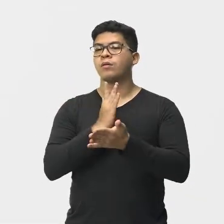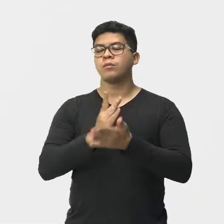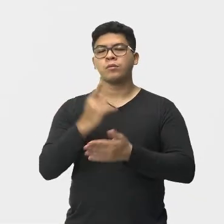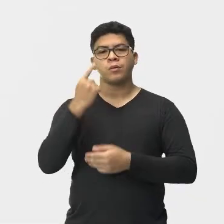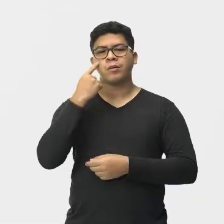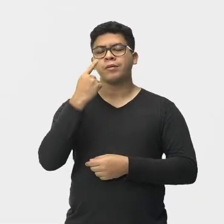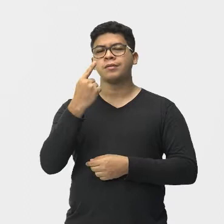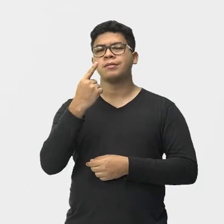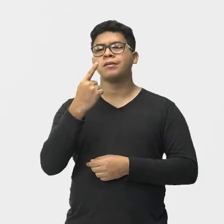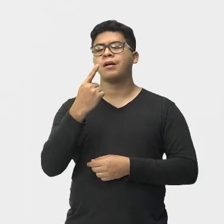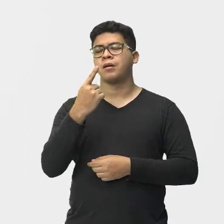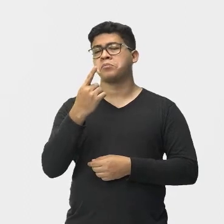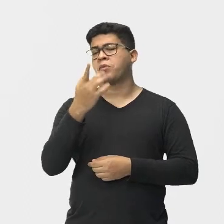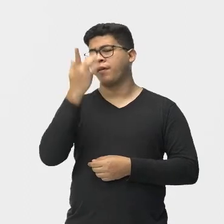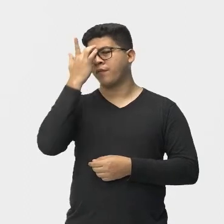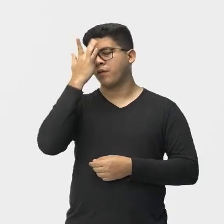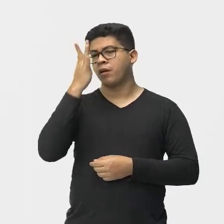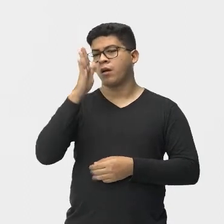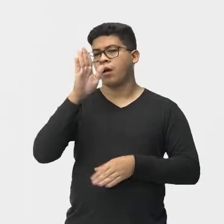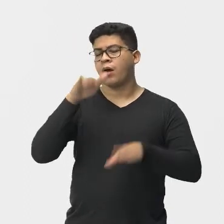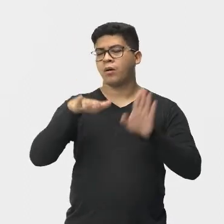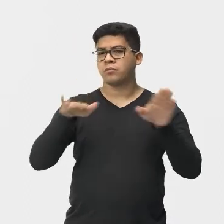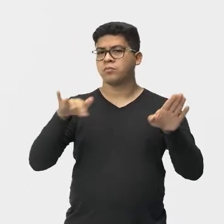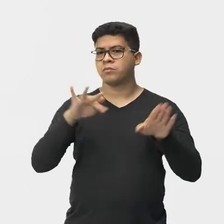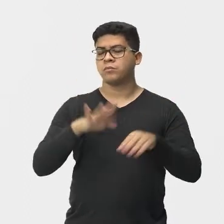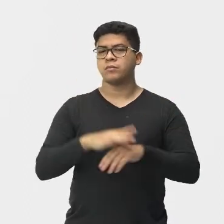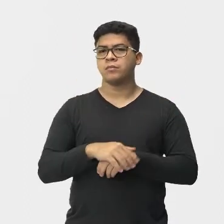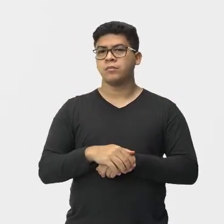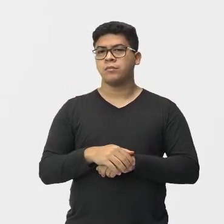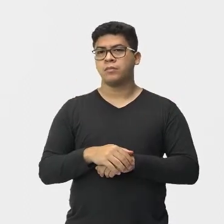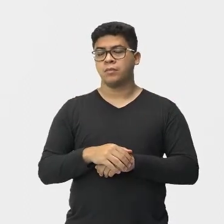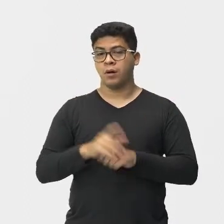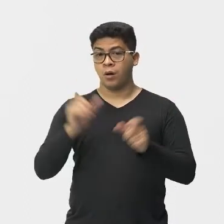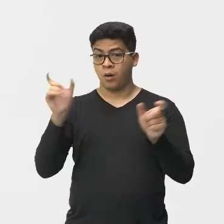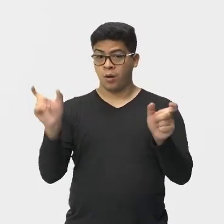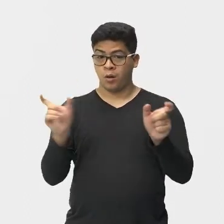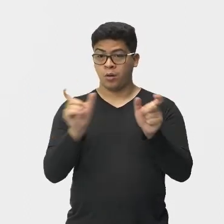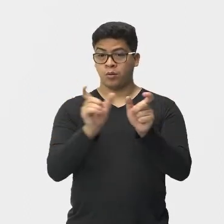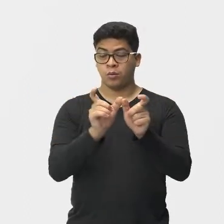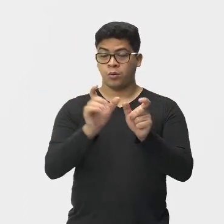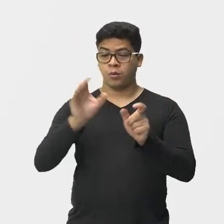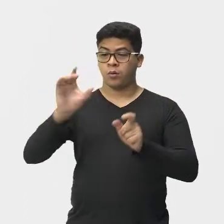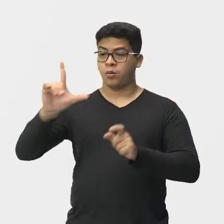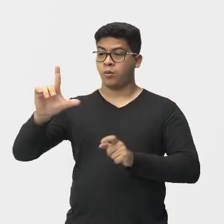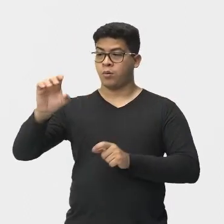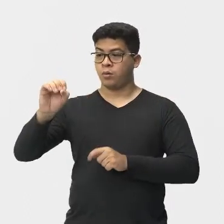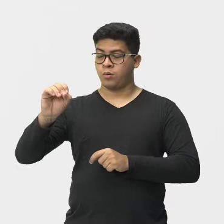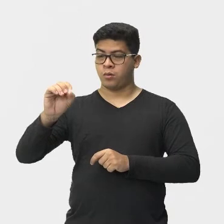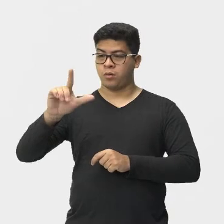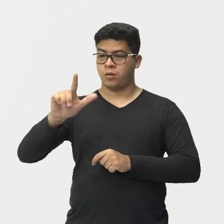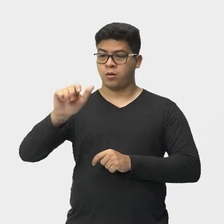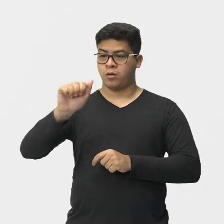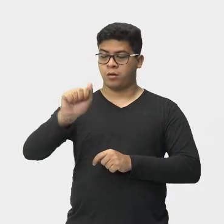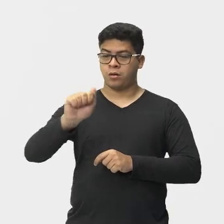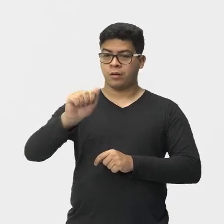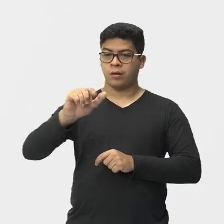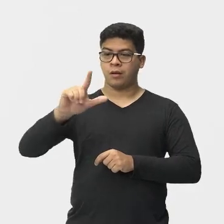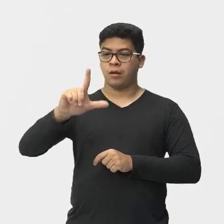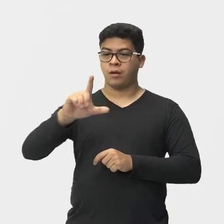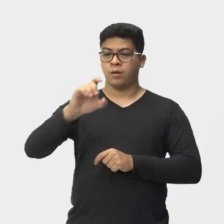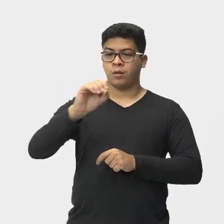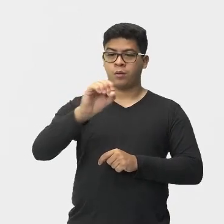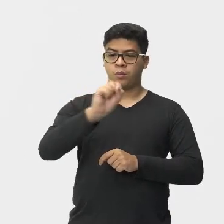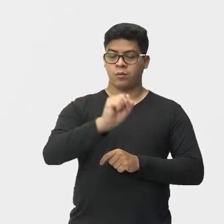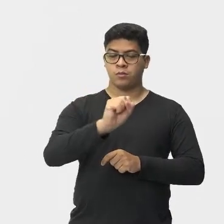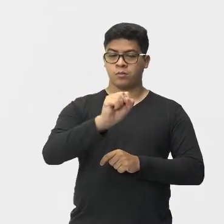então, que normalmente, olha, os pronombres complementos lo, la, los, las, pueden